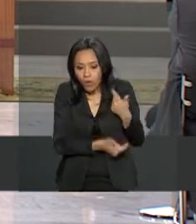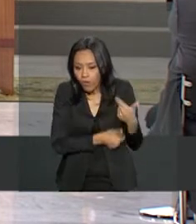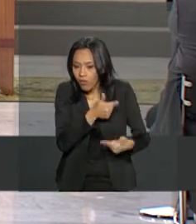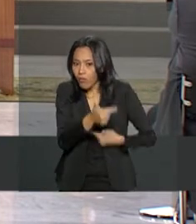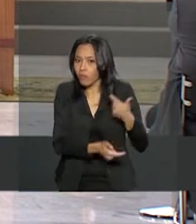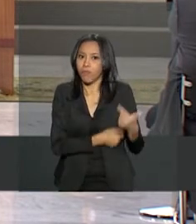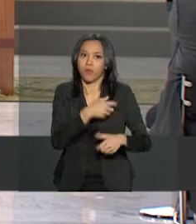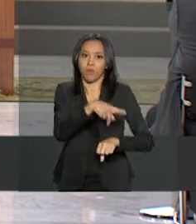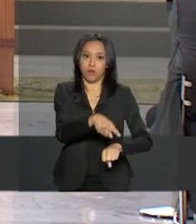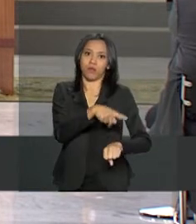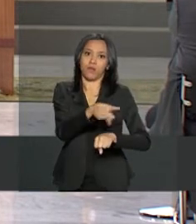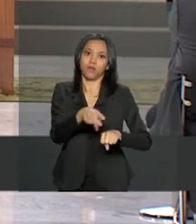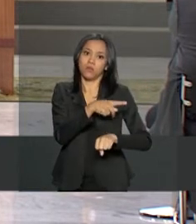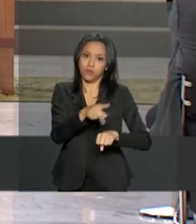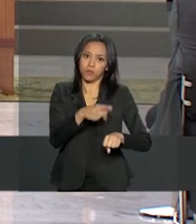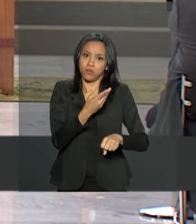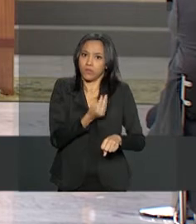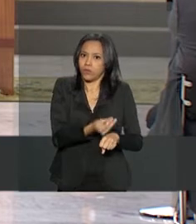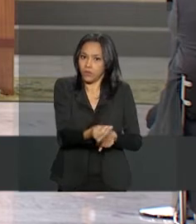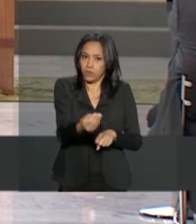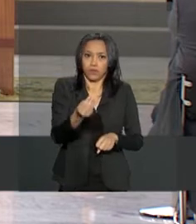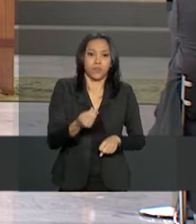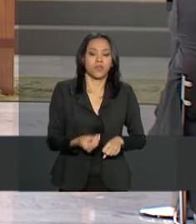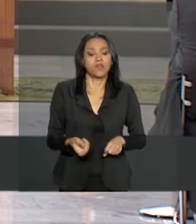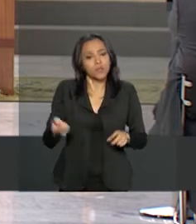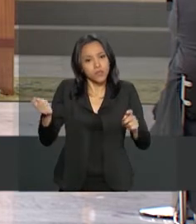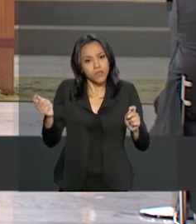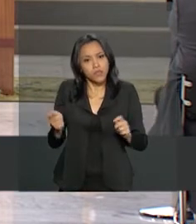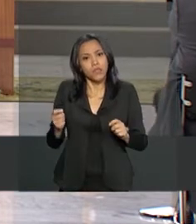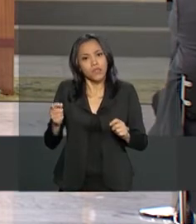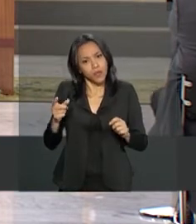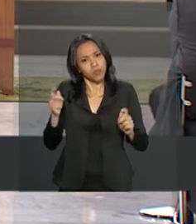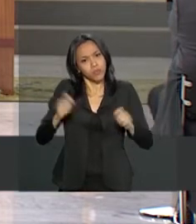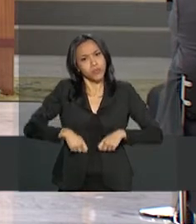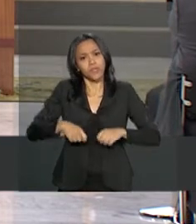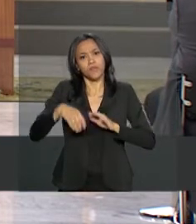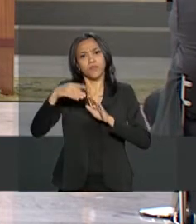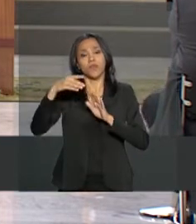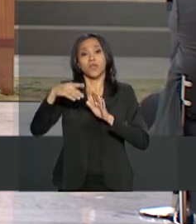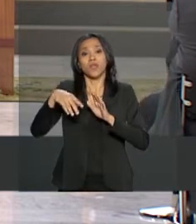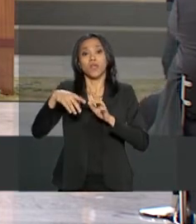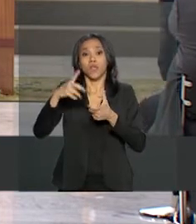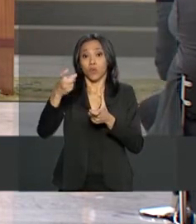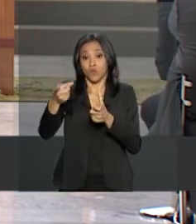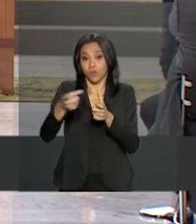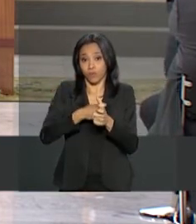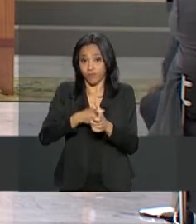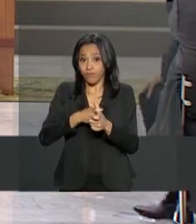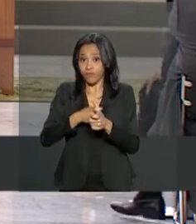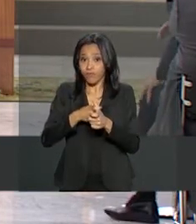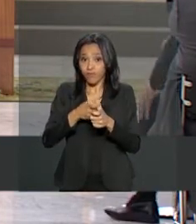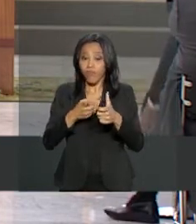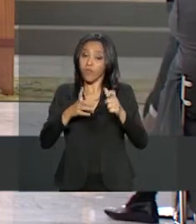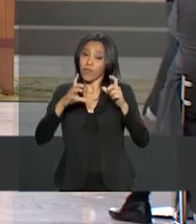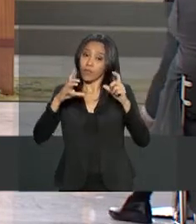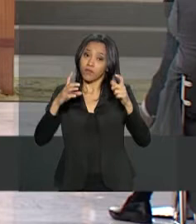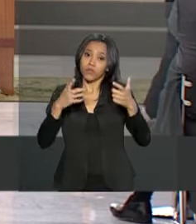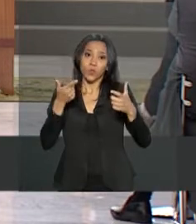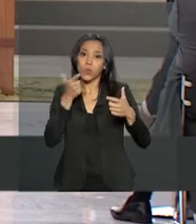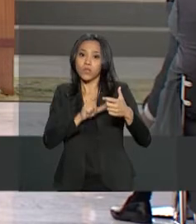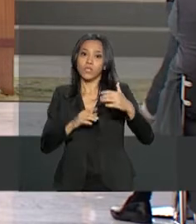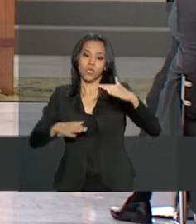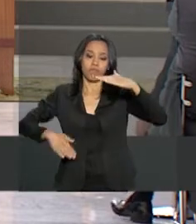melhores que na verdade é possível que o déficit neste atinja o valor do teto em face